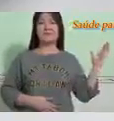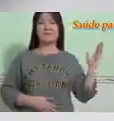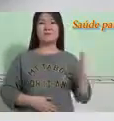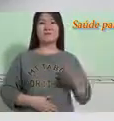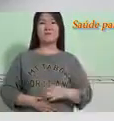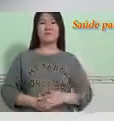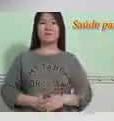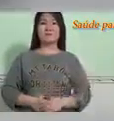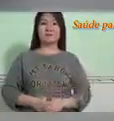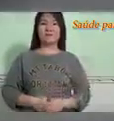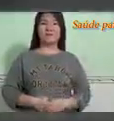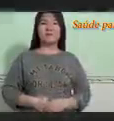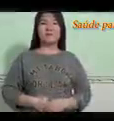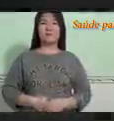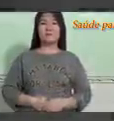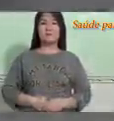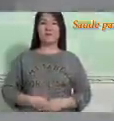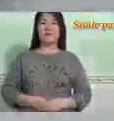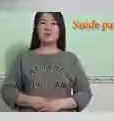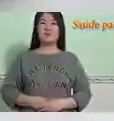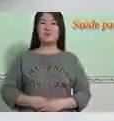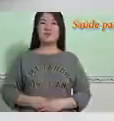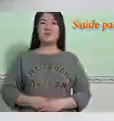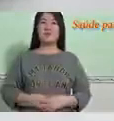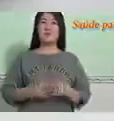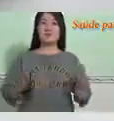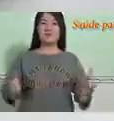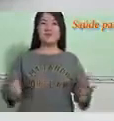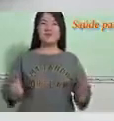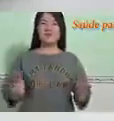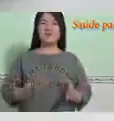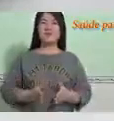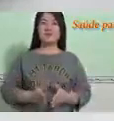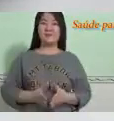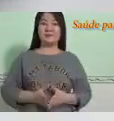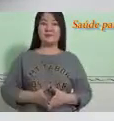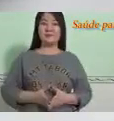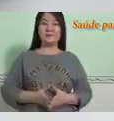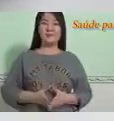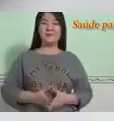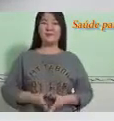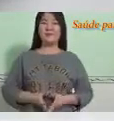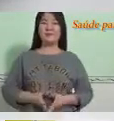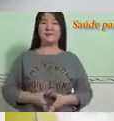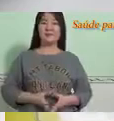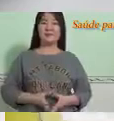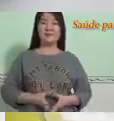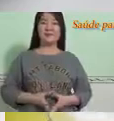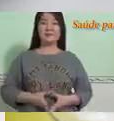F-E-I-T-O-T-R-A-T-A-M-N-T-O ainda não existe cura para esta síndrome, mas o tratamento pode proporcionar uma melhor qualidade de